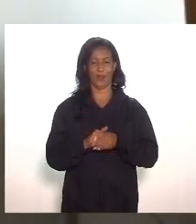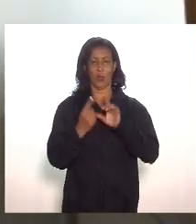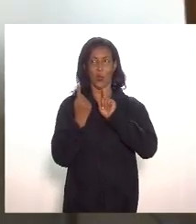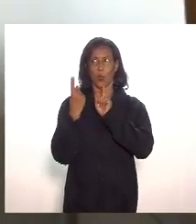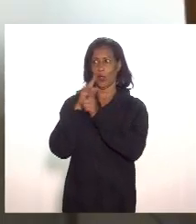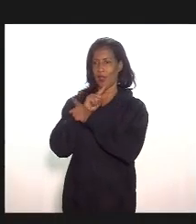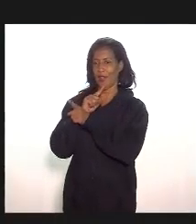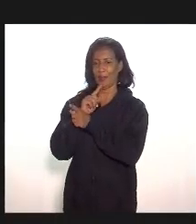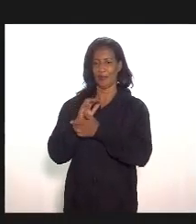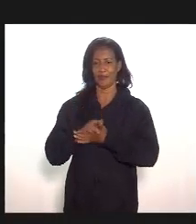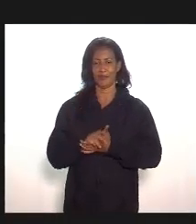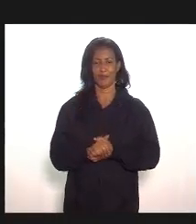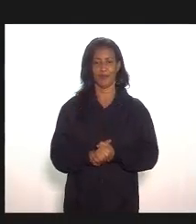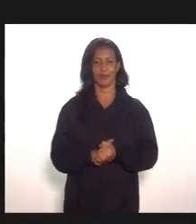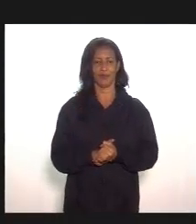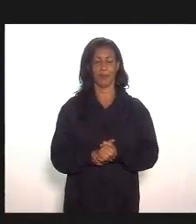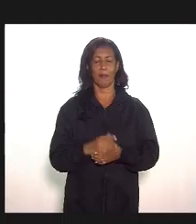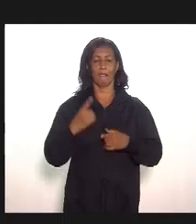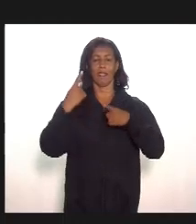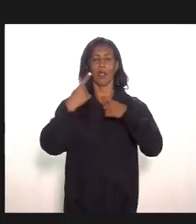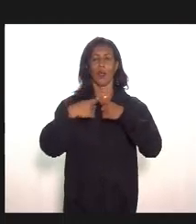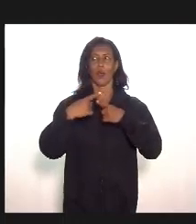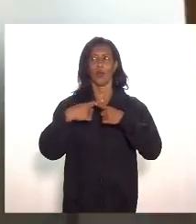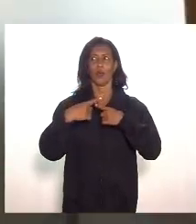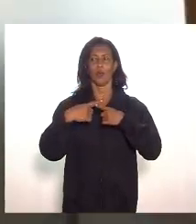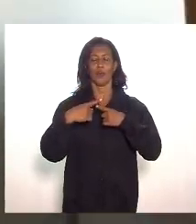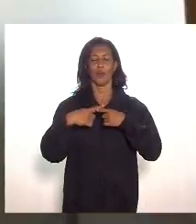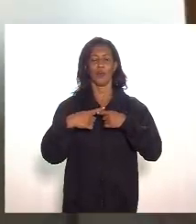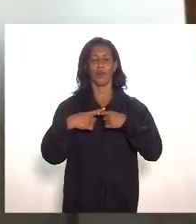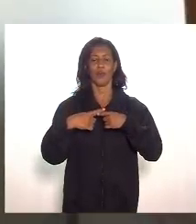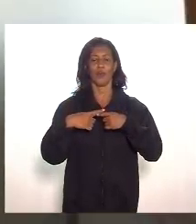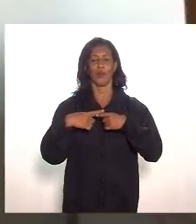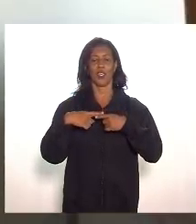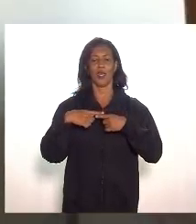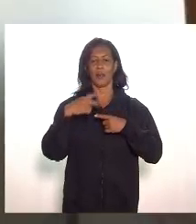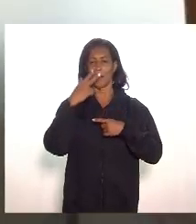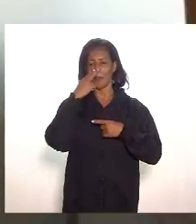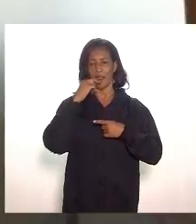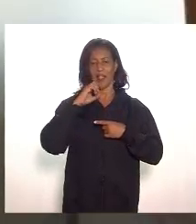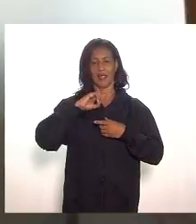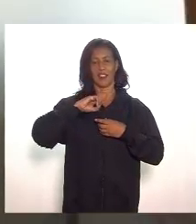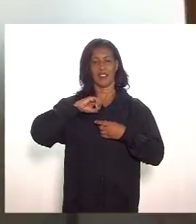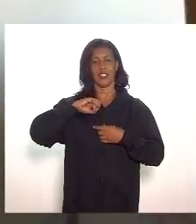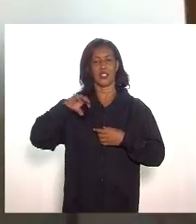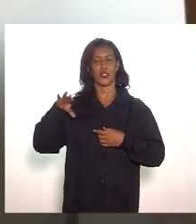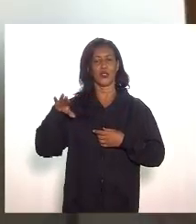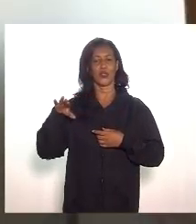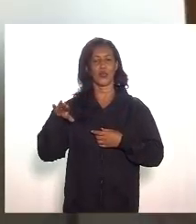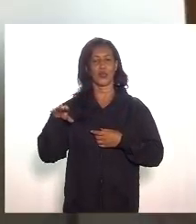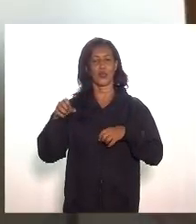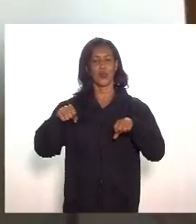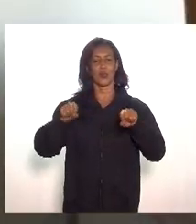contrário, porque excluir os motociclistas da lei que define os